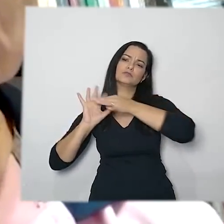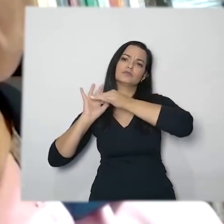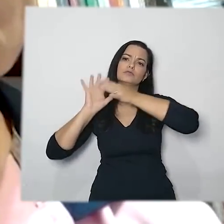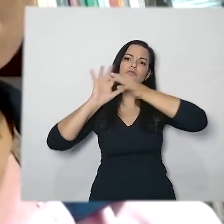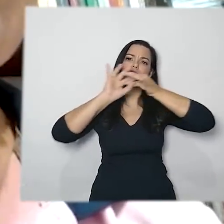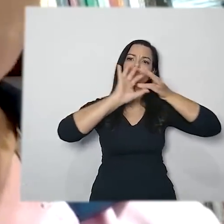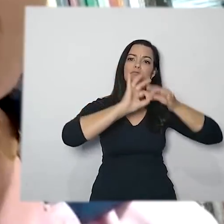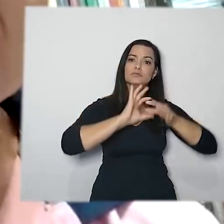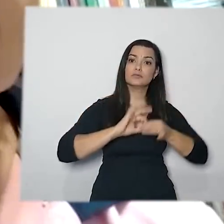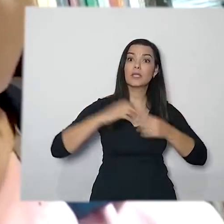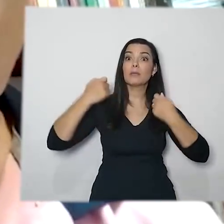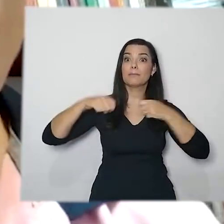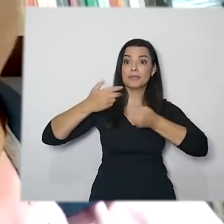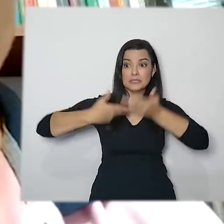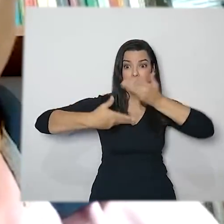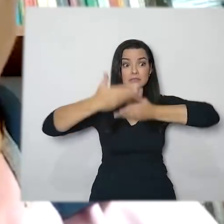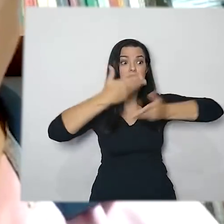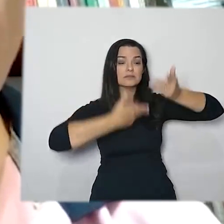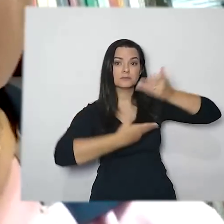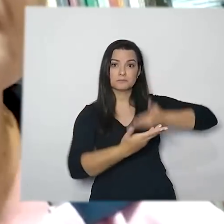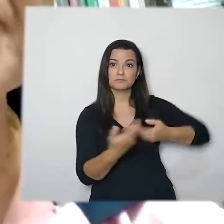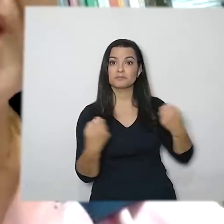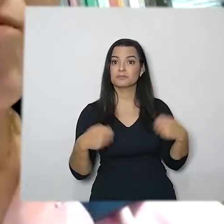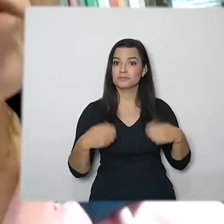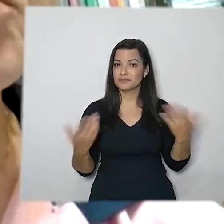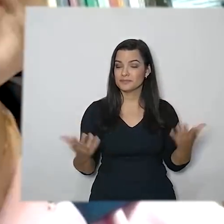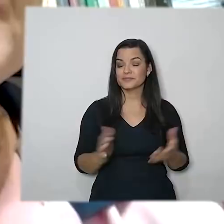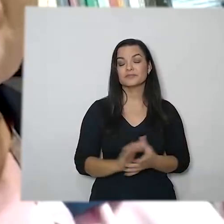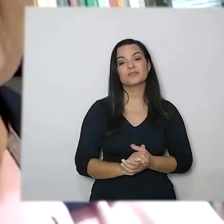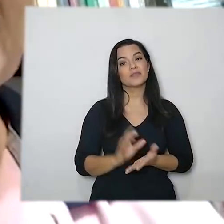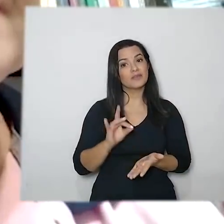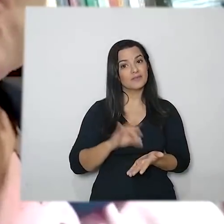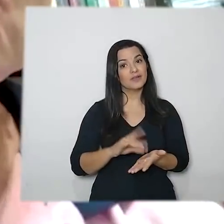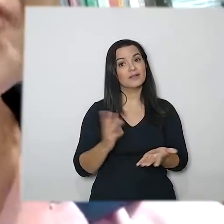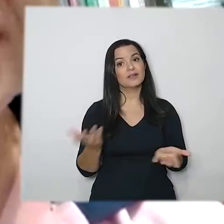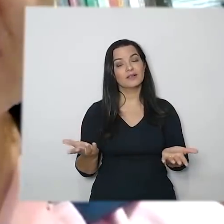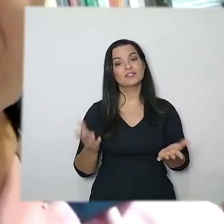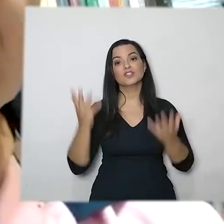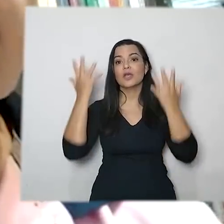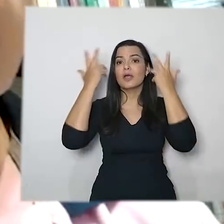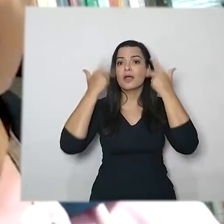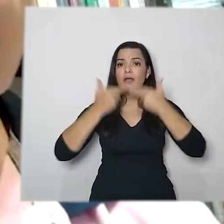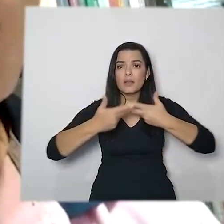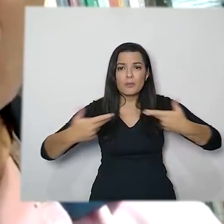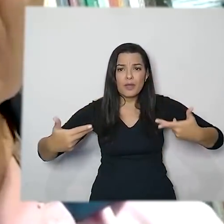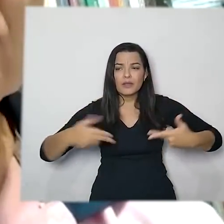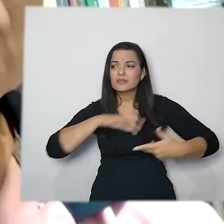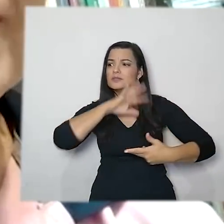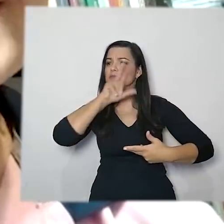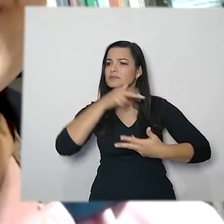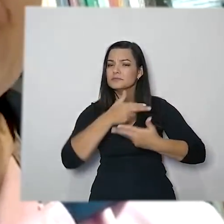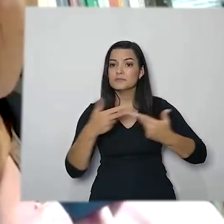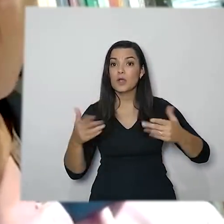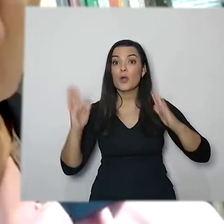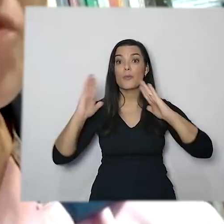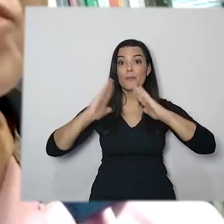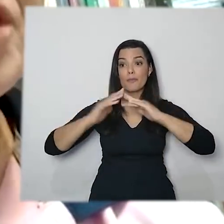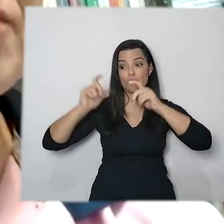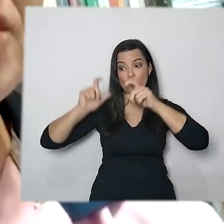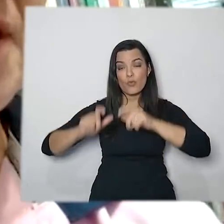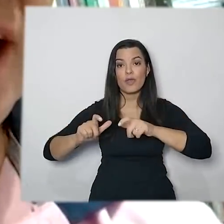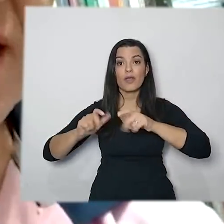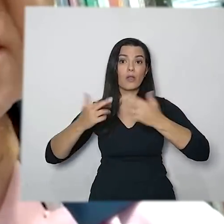com os outros e dependem uns dos outros. Muito bem. Então, os animais moram num endereço.